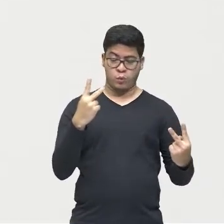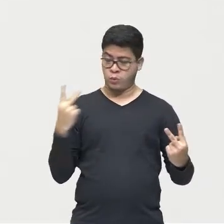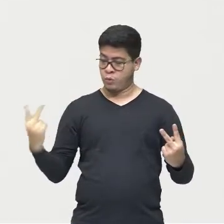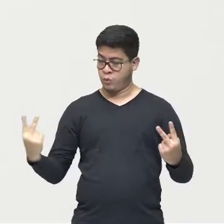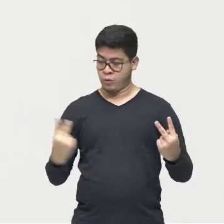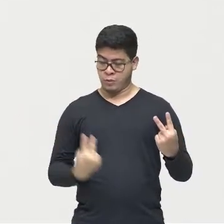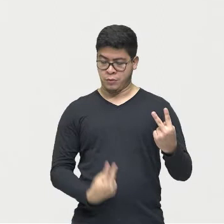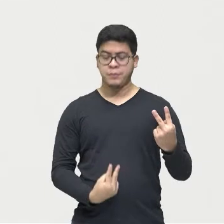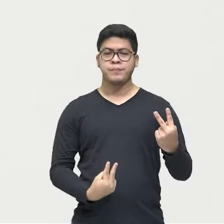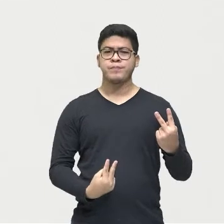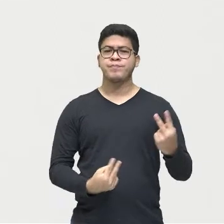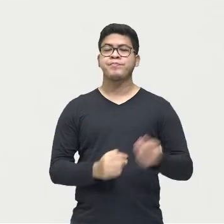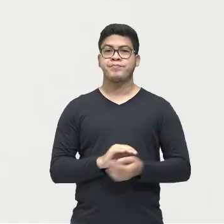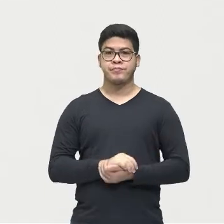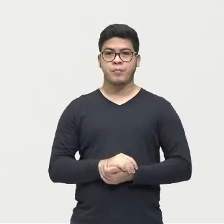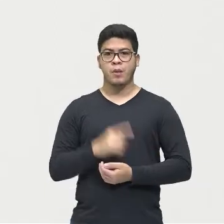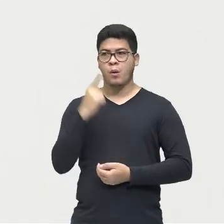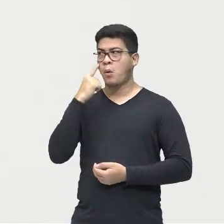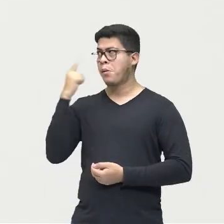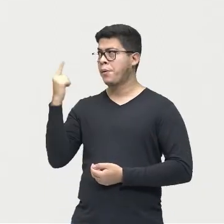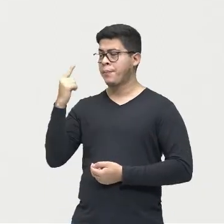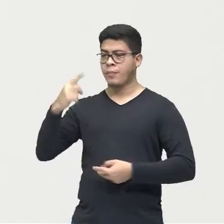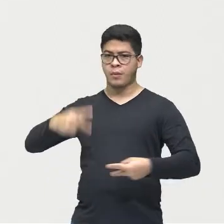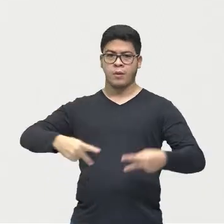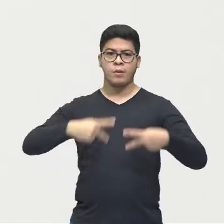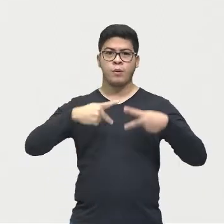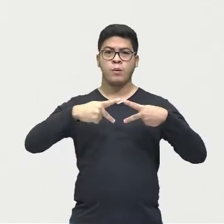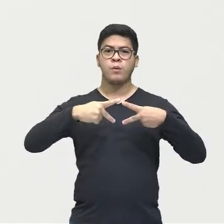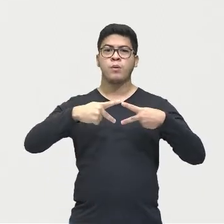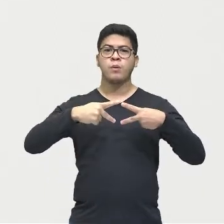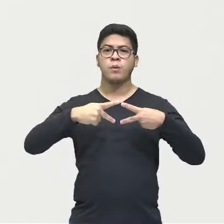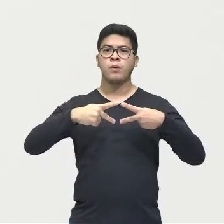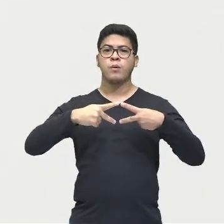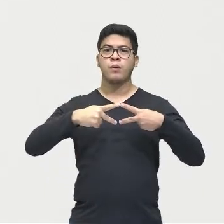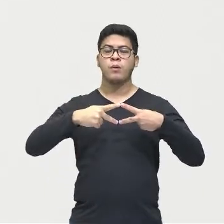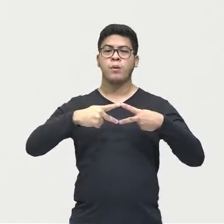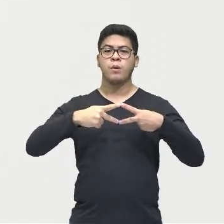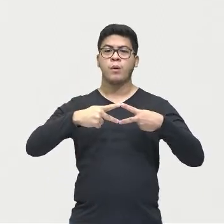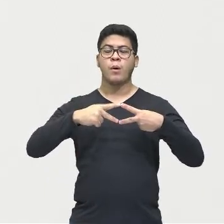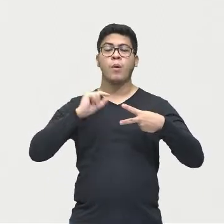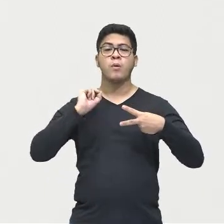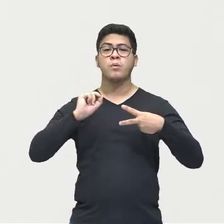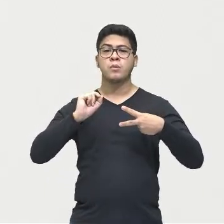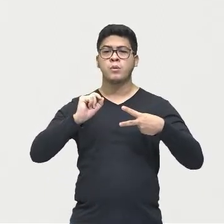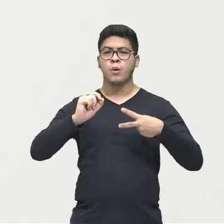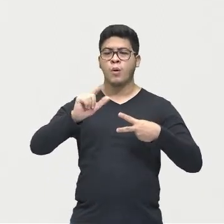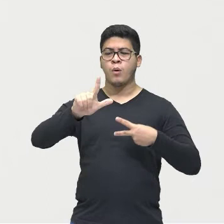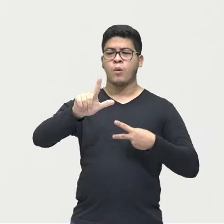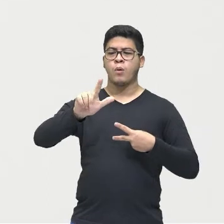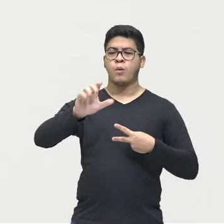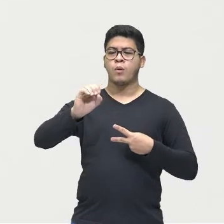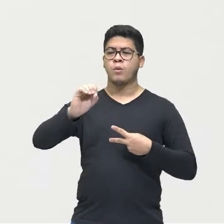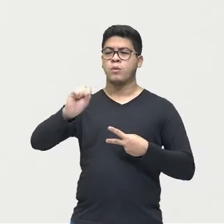E o losango possui ângulos agudos e obtusos e lados iguais. Então, ó, essas medidas aqui são